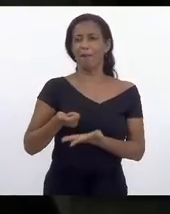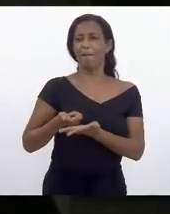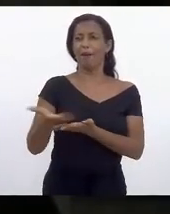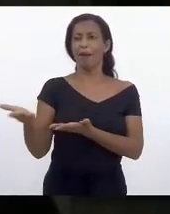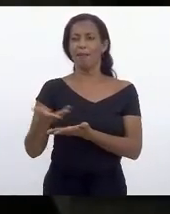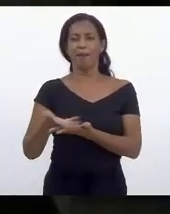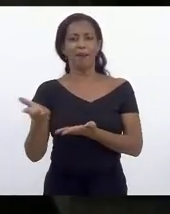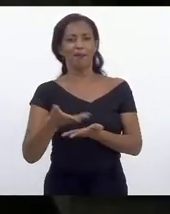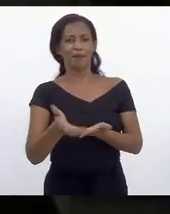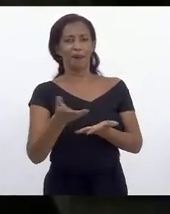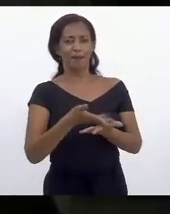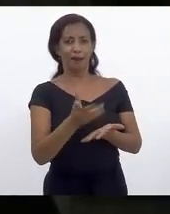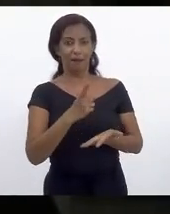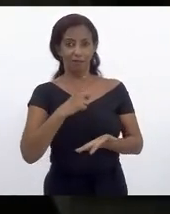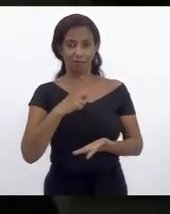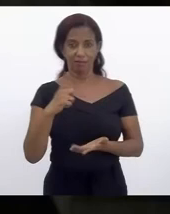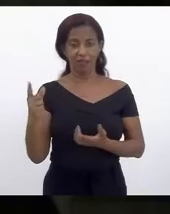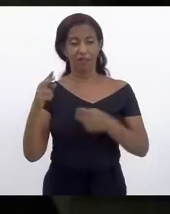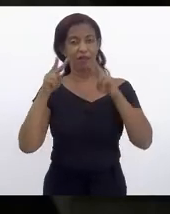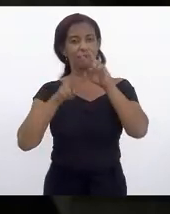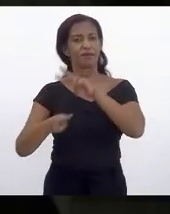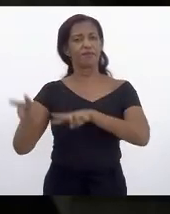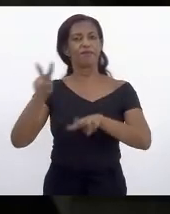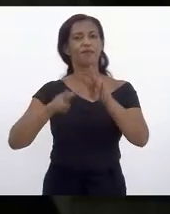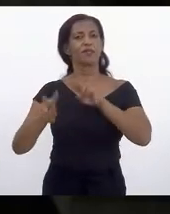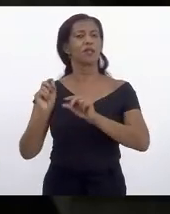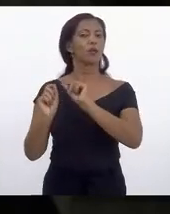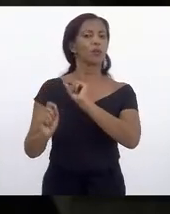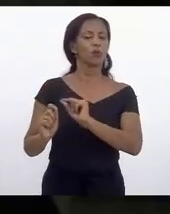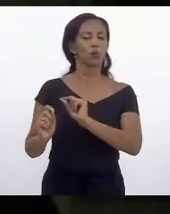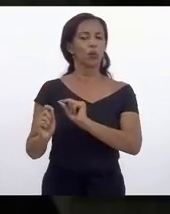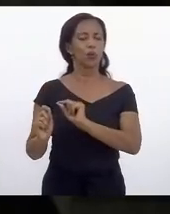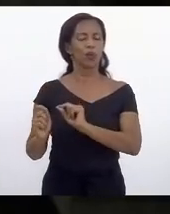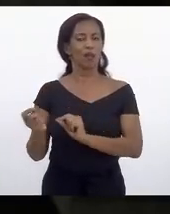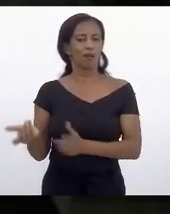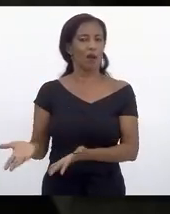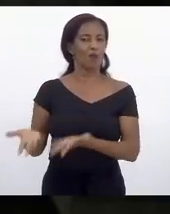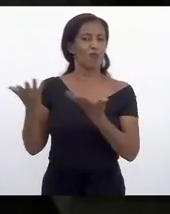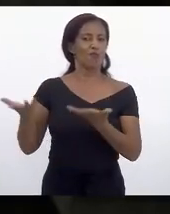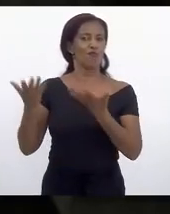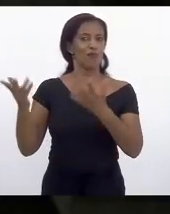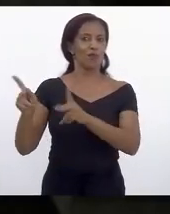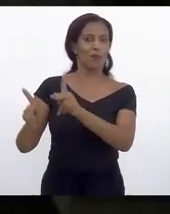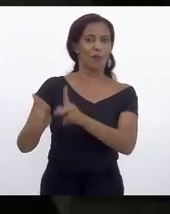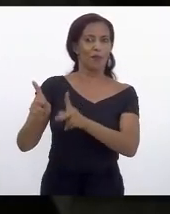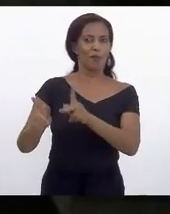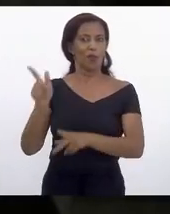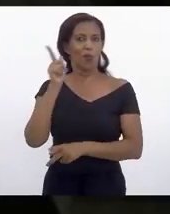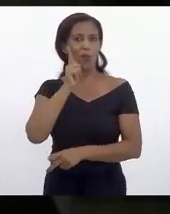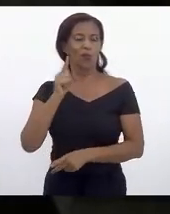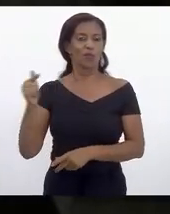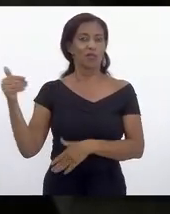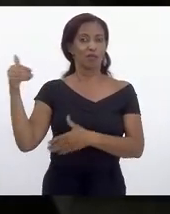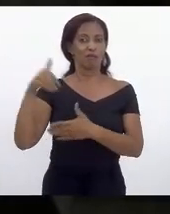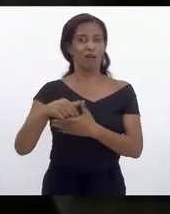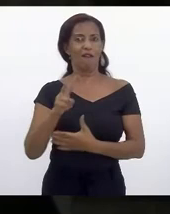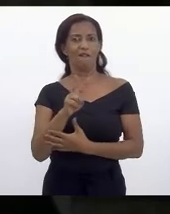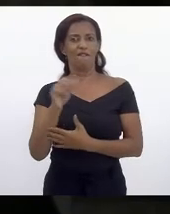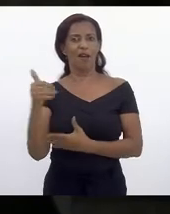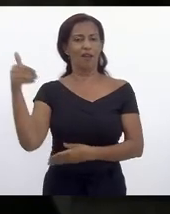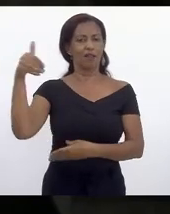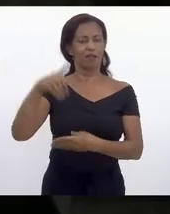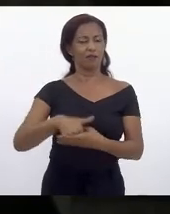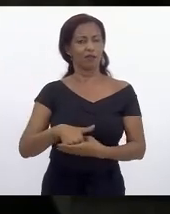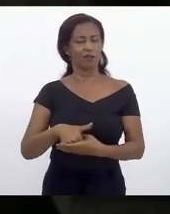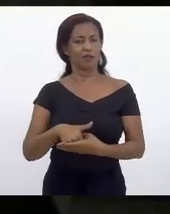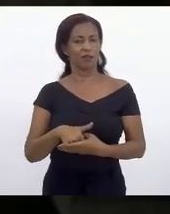fazer um festival de despesas, visando o aumento da sua popularidade, tentando garantir a sua vaga no segundo turno das eleições presidenciais